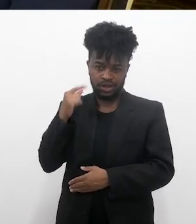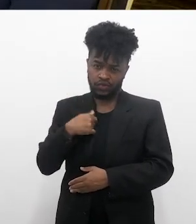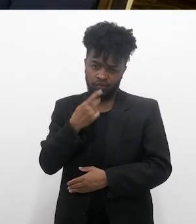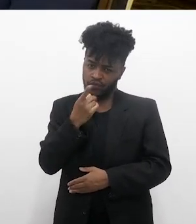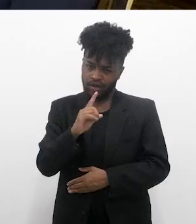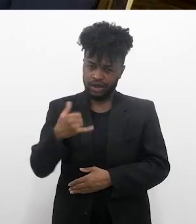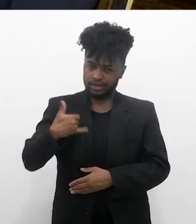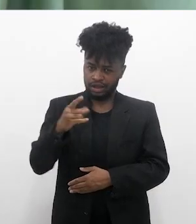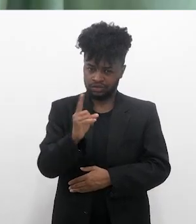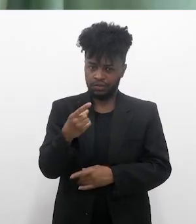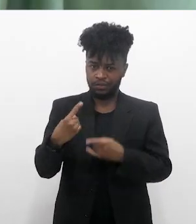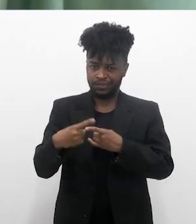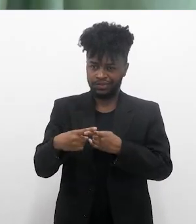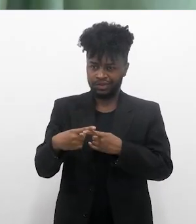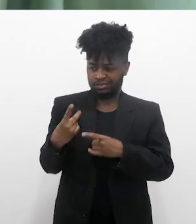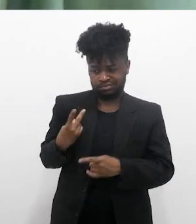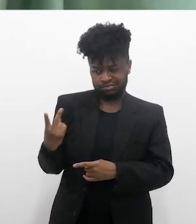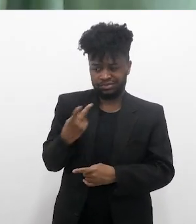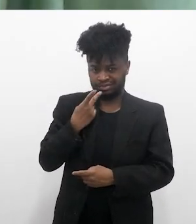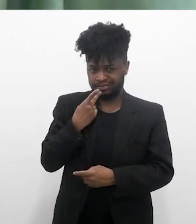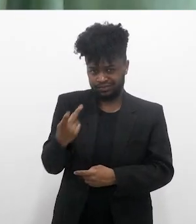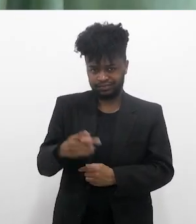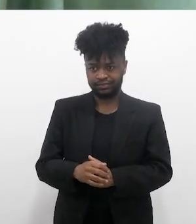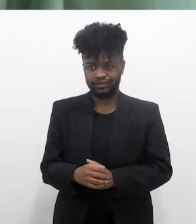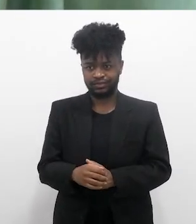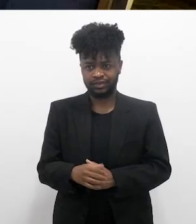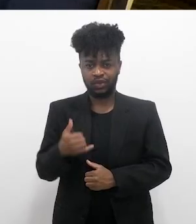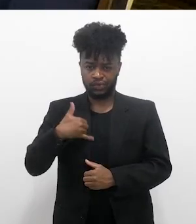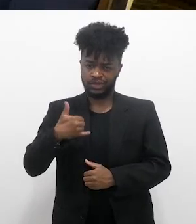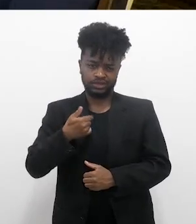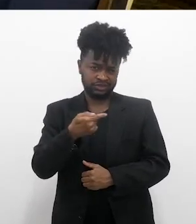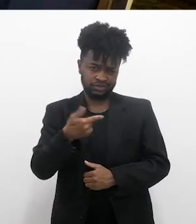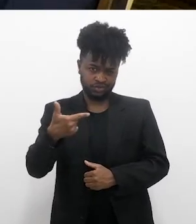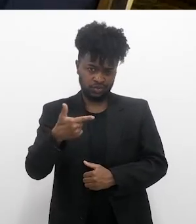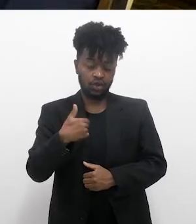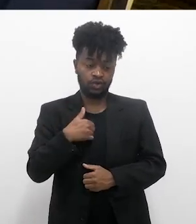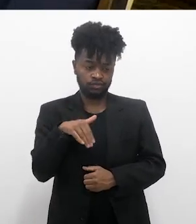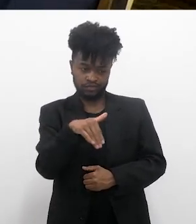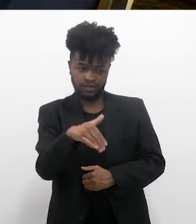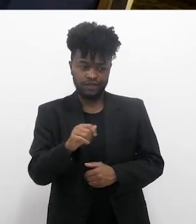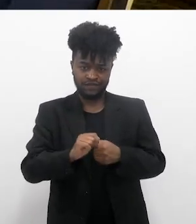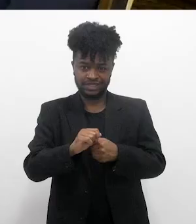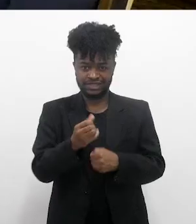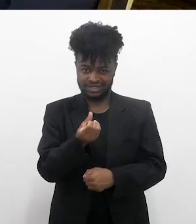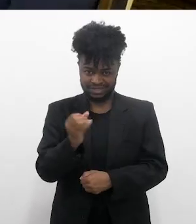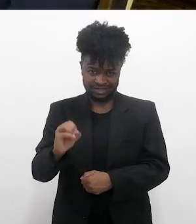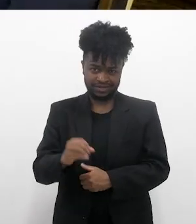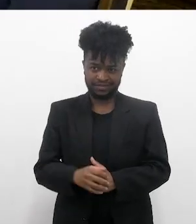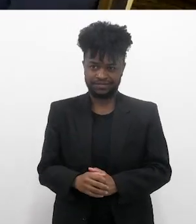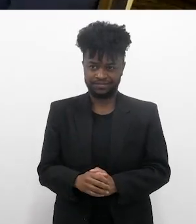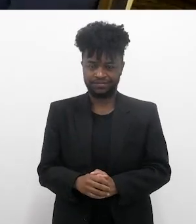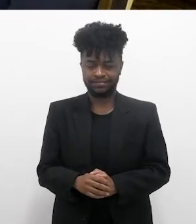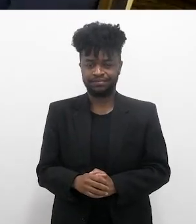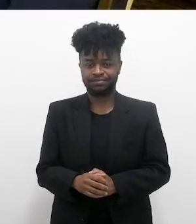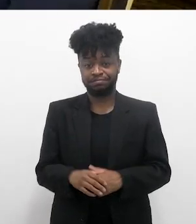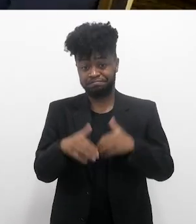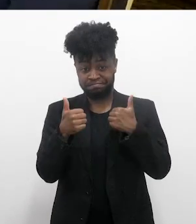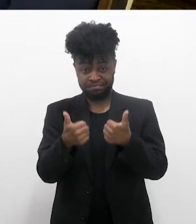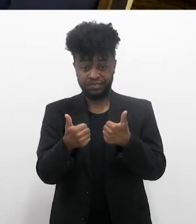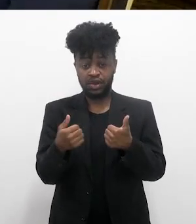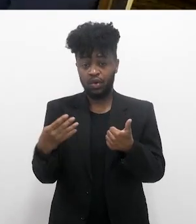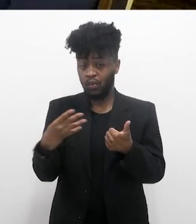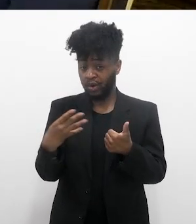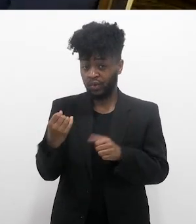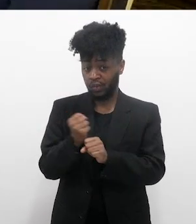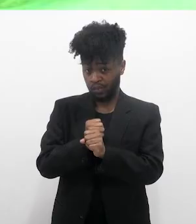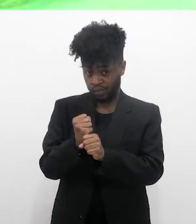tua. Deixa pra lá. Pode ser, não. São 72. Eu vou fazer 60, pronto. Eu vou fazer 60. Muito novo. Muito bem, 44